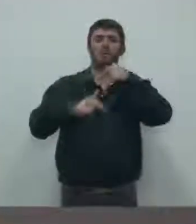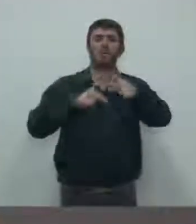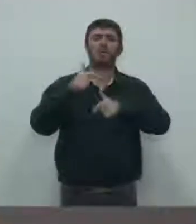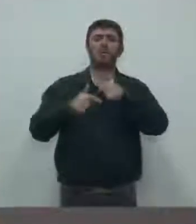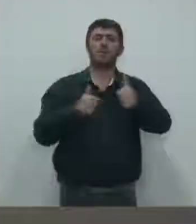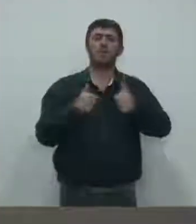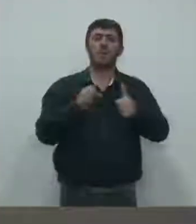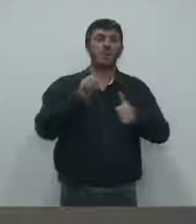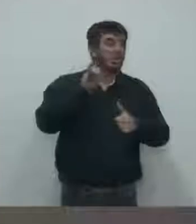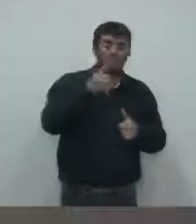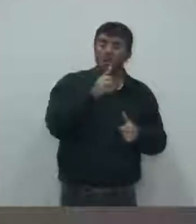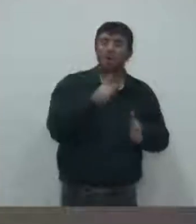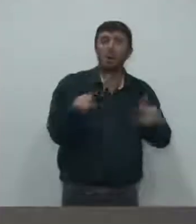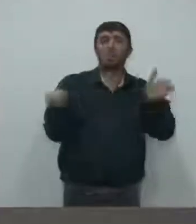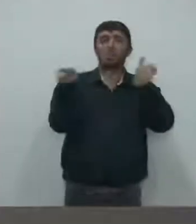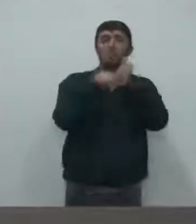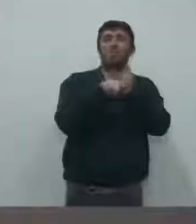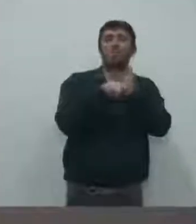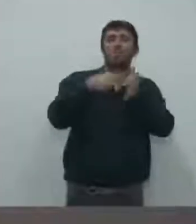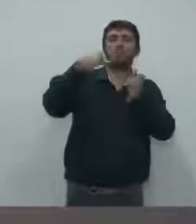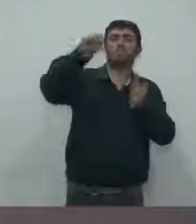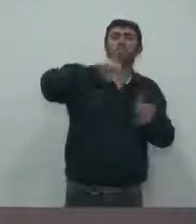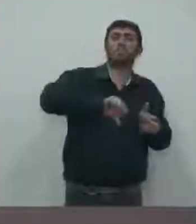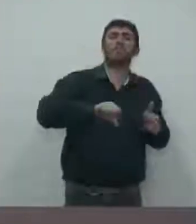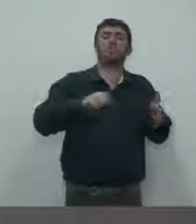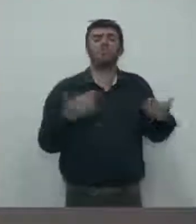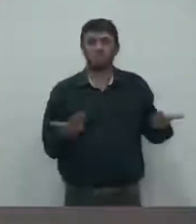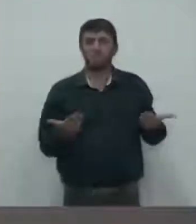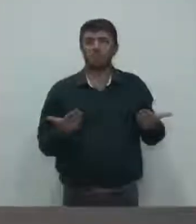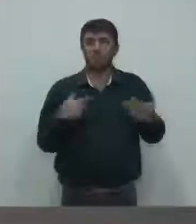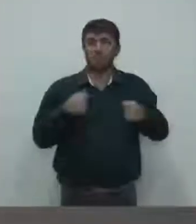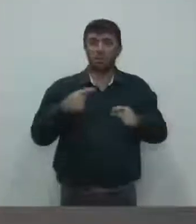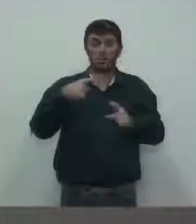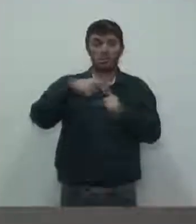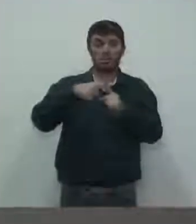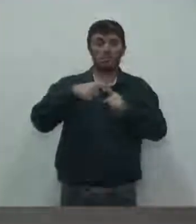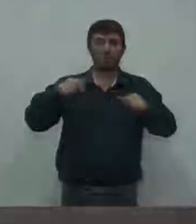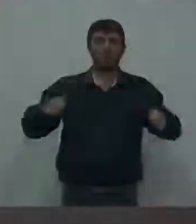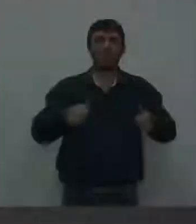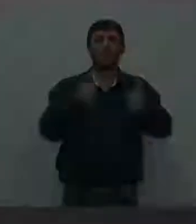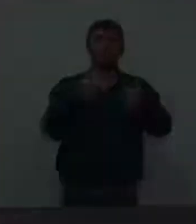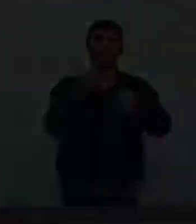positiva, se, infelizmente, os nossos atos não forem positivos para a população. Então, por essa noite é só.